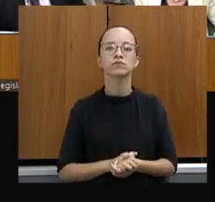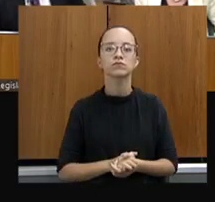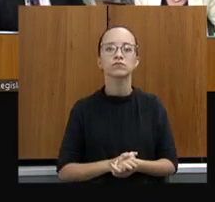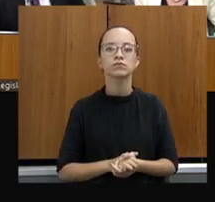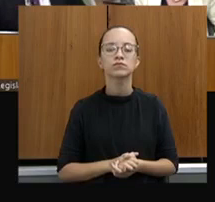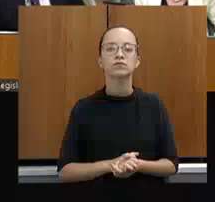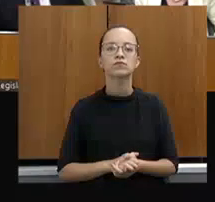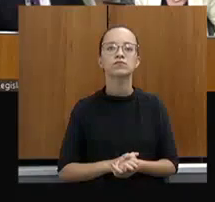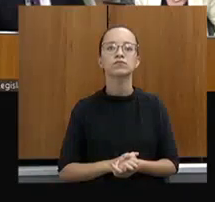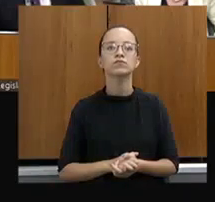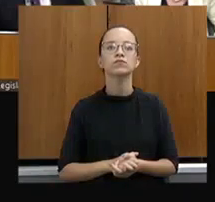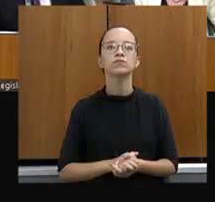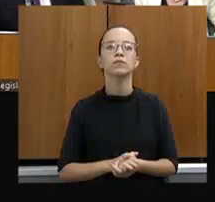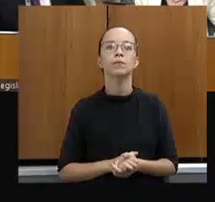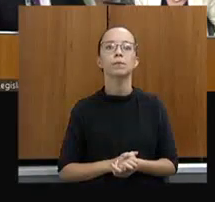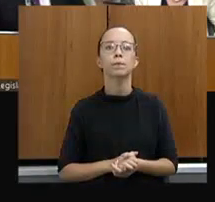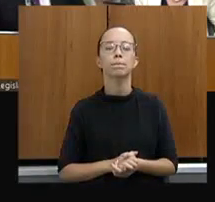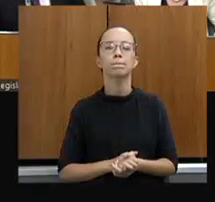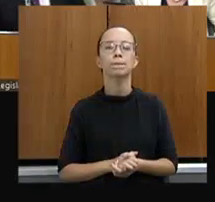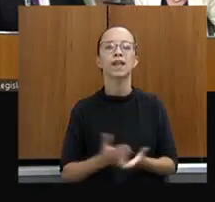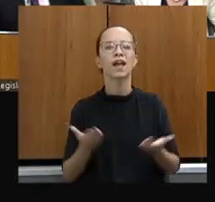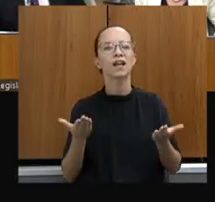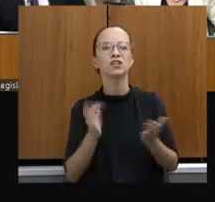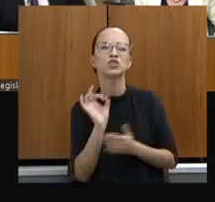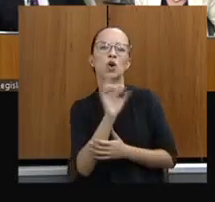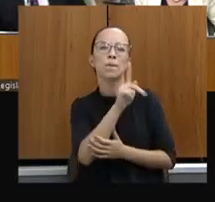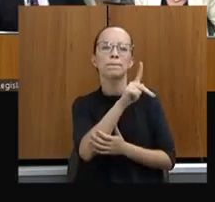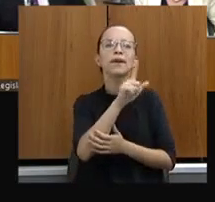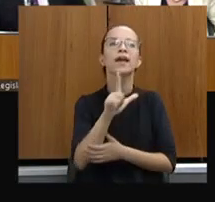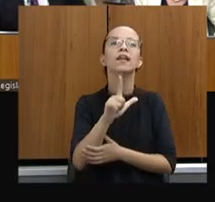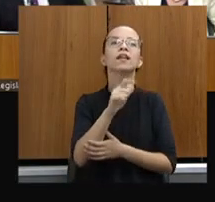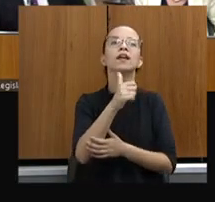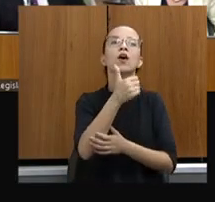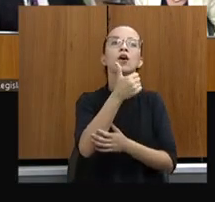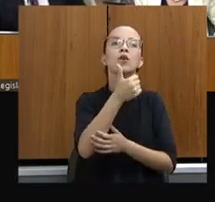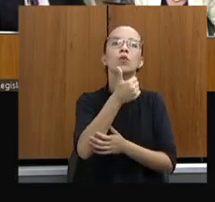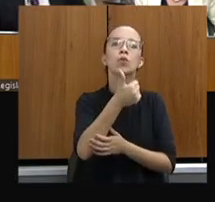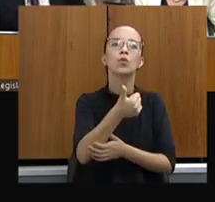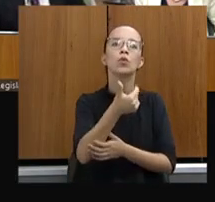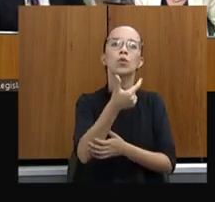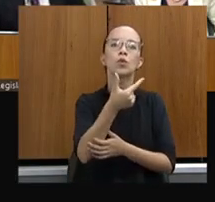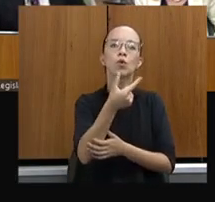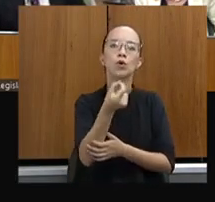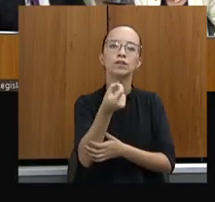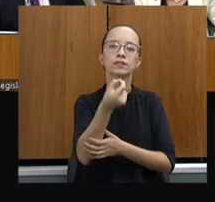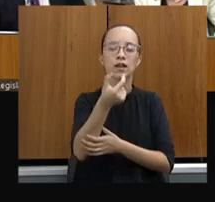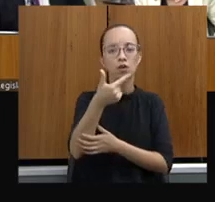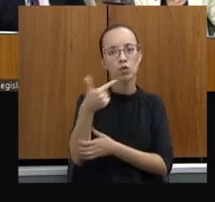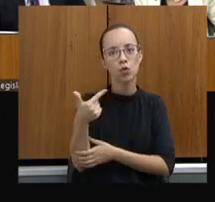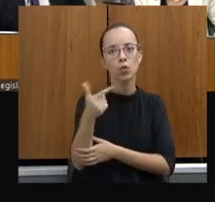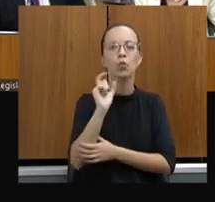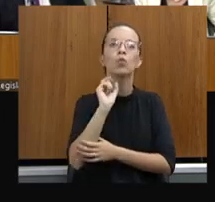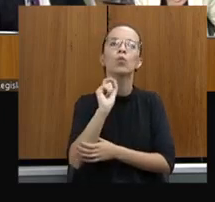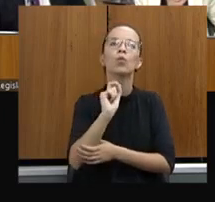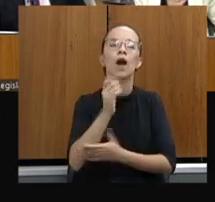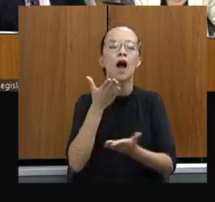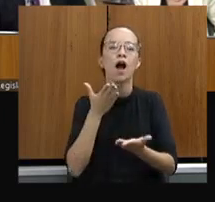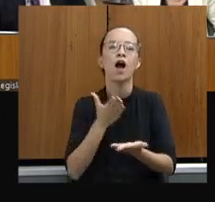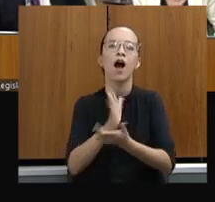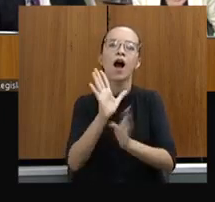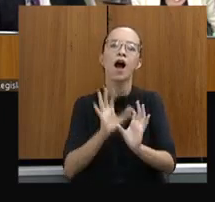próximo é aqui é só o PL 1202 aqui nessa k que está aqui nessa casa que autoriza